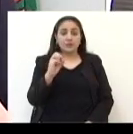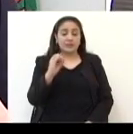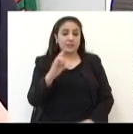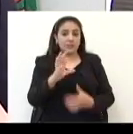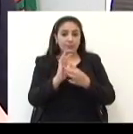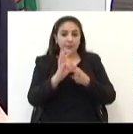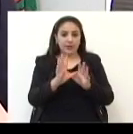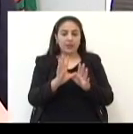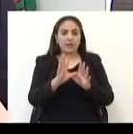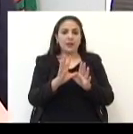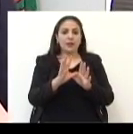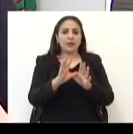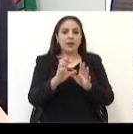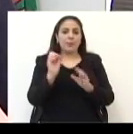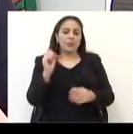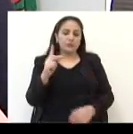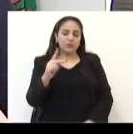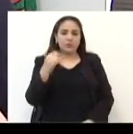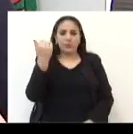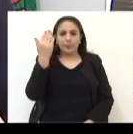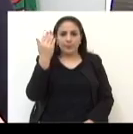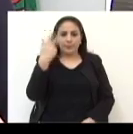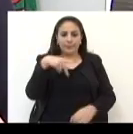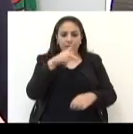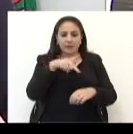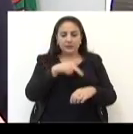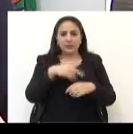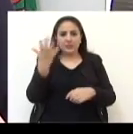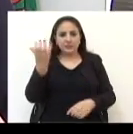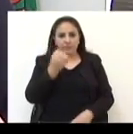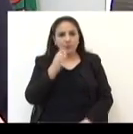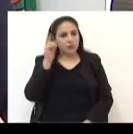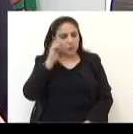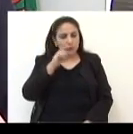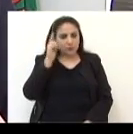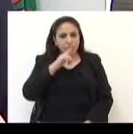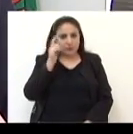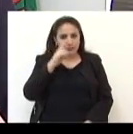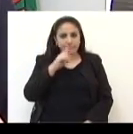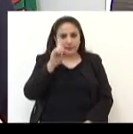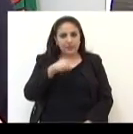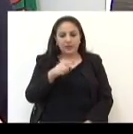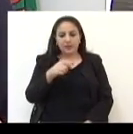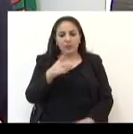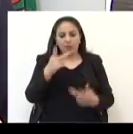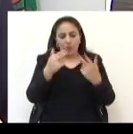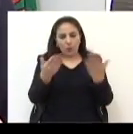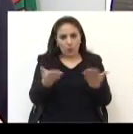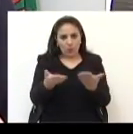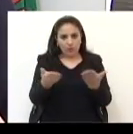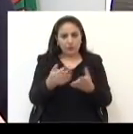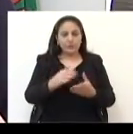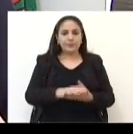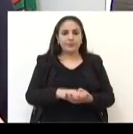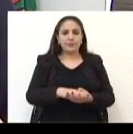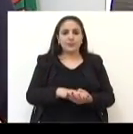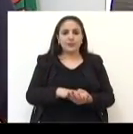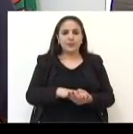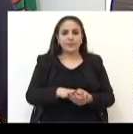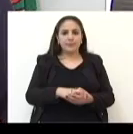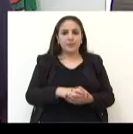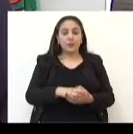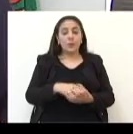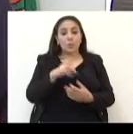aos aposentados do nosso país receber aquilo que efetivamente estão contribuindo, que não é o caso hoje, porque o fator previdenciário